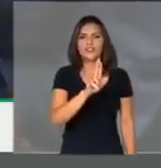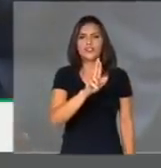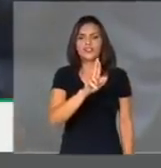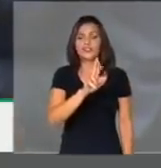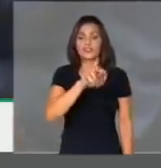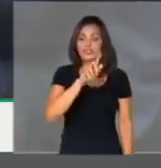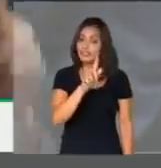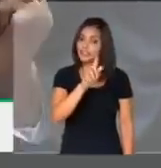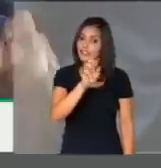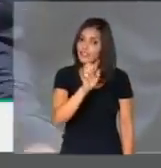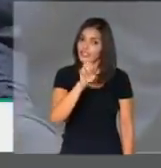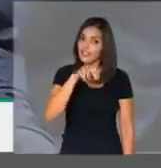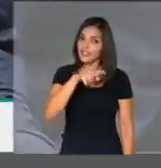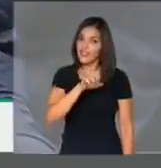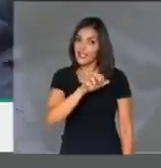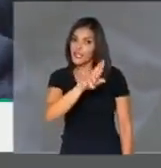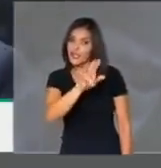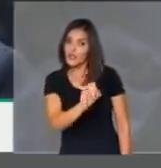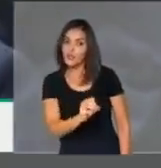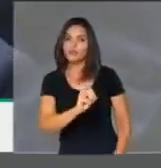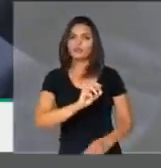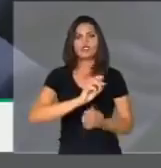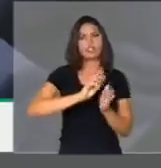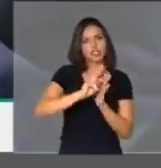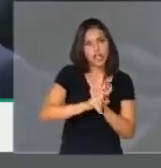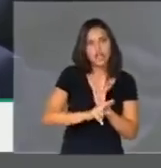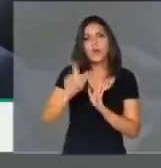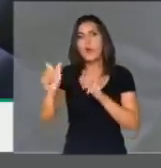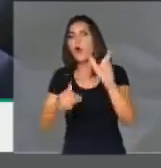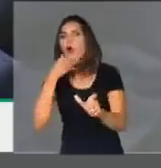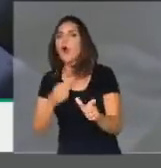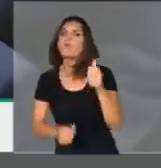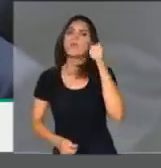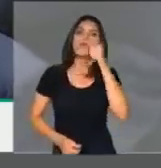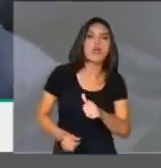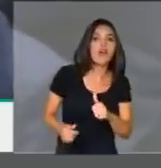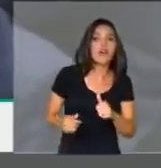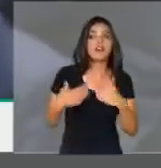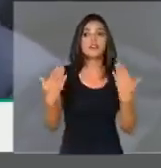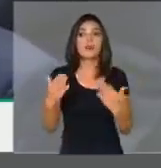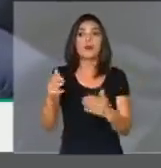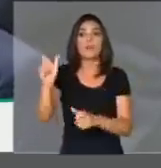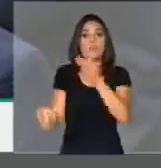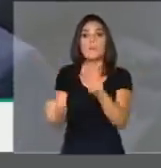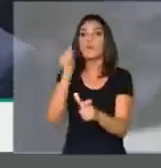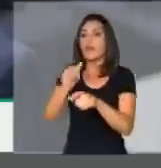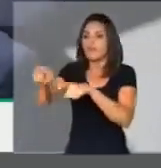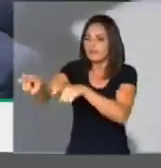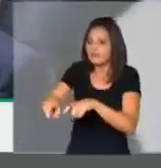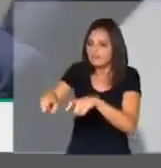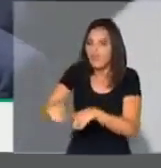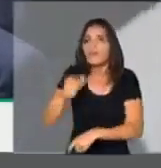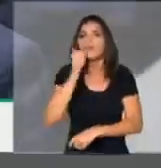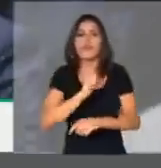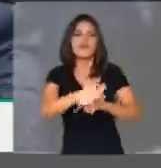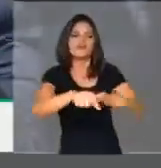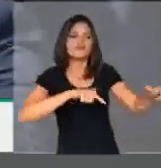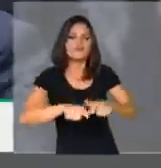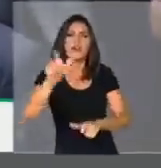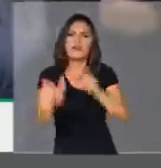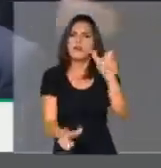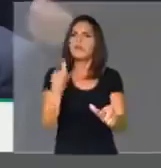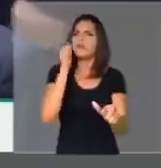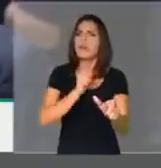As mulheres camponesas, as mulheres trabalhadoras e as mulheres professoras.